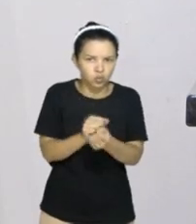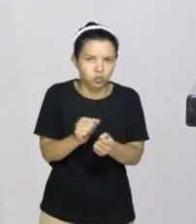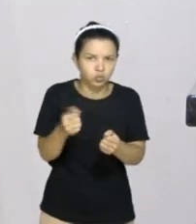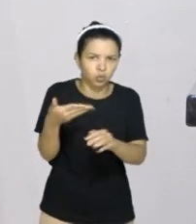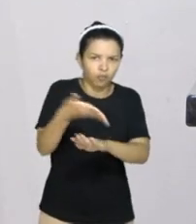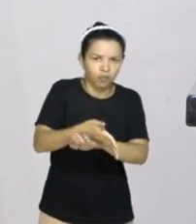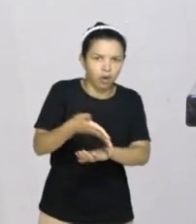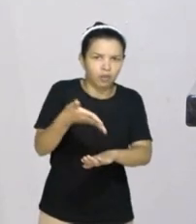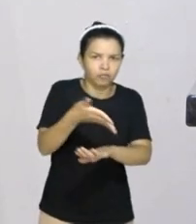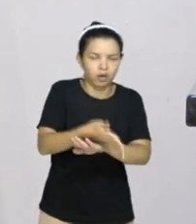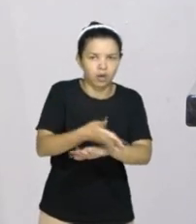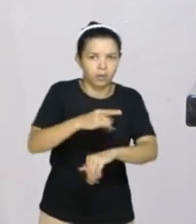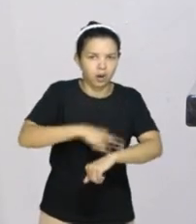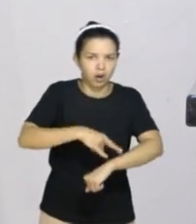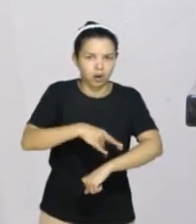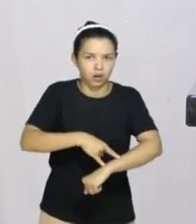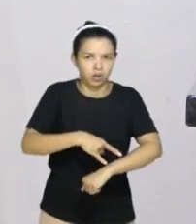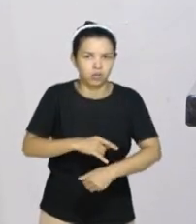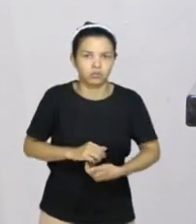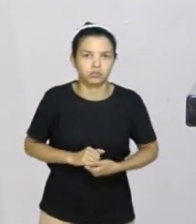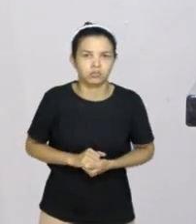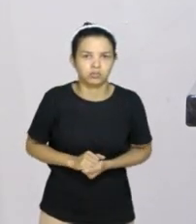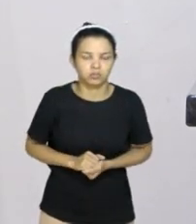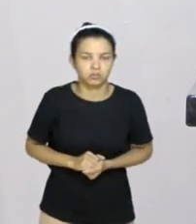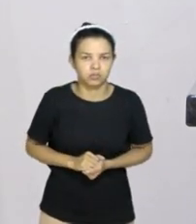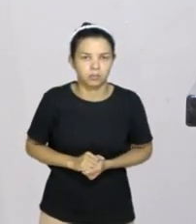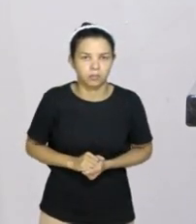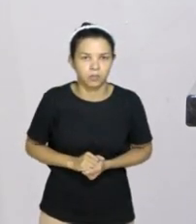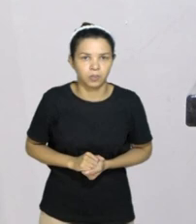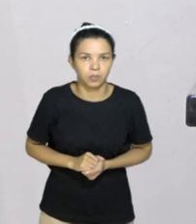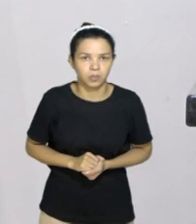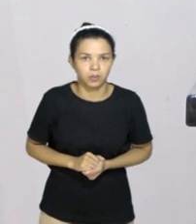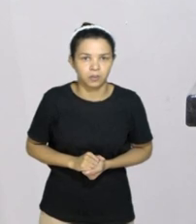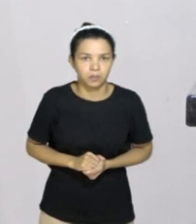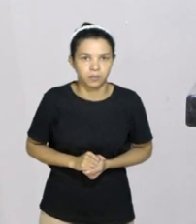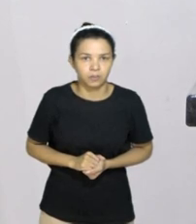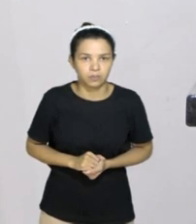o conhecimento de um servidor público no Exercício da função